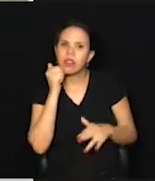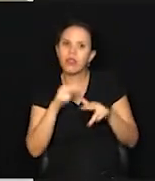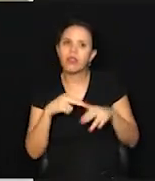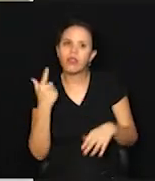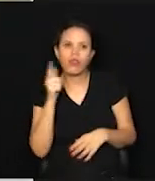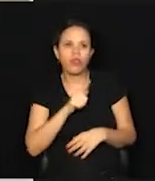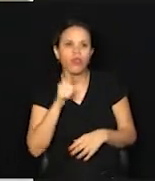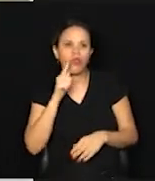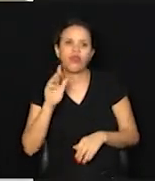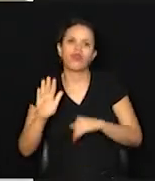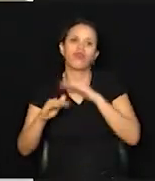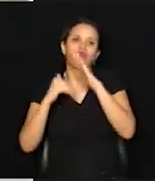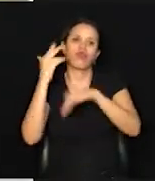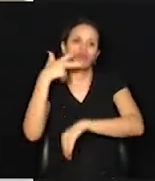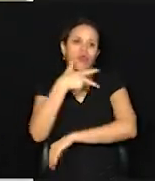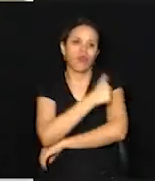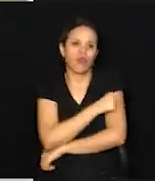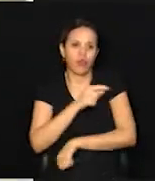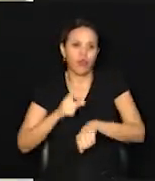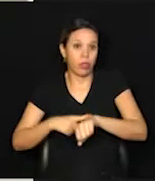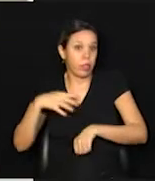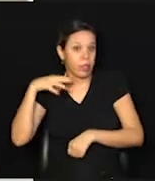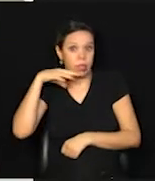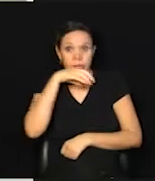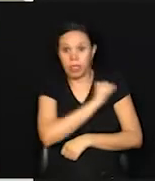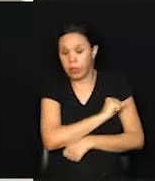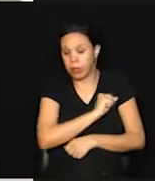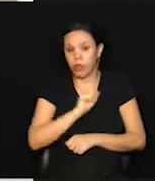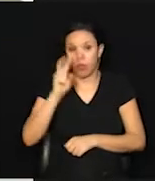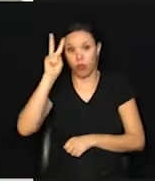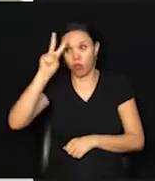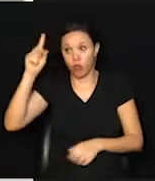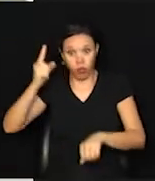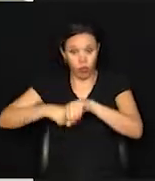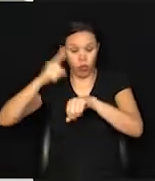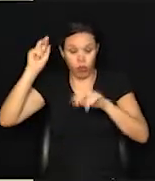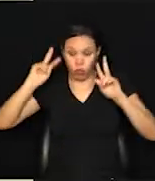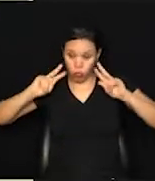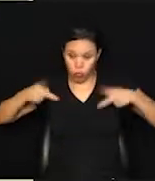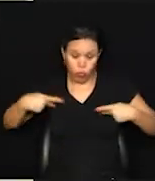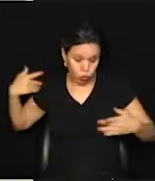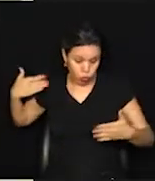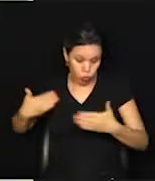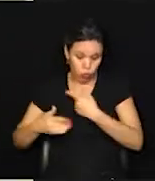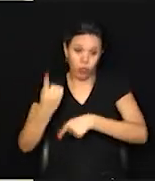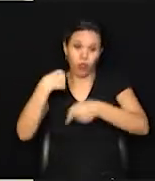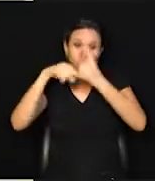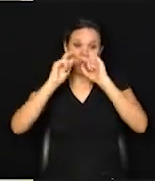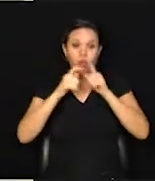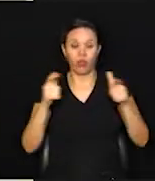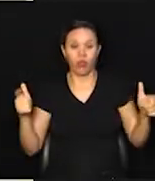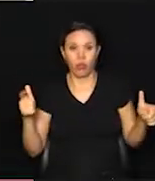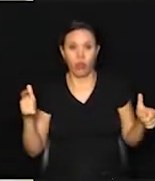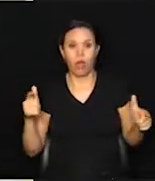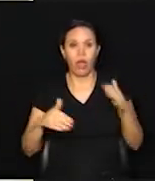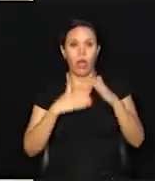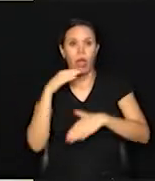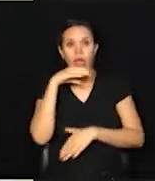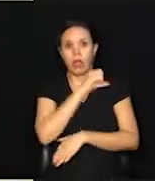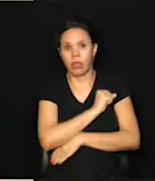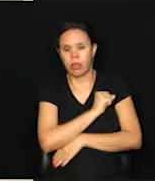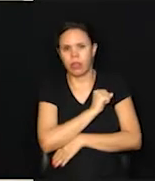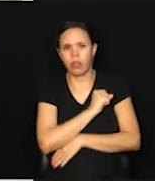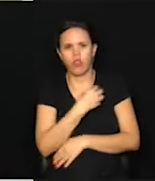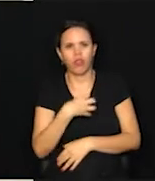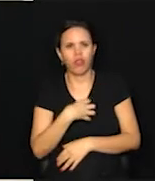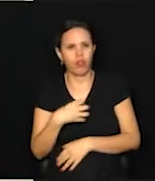conseguido desenvolver vacinas em tempo recorde na história da humanidade. Nunca tínhamos tido um sucesso tão grande em desenvolver tantas